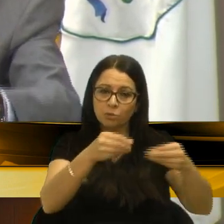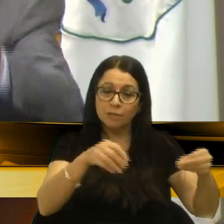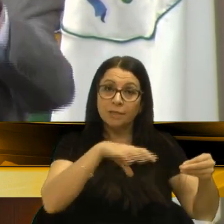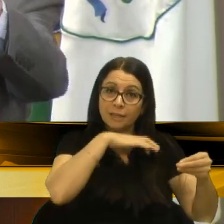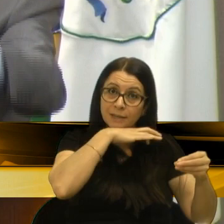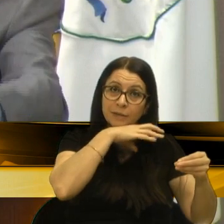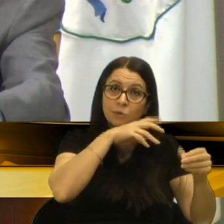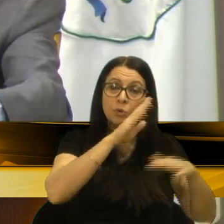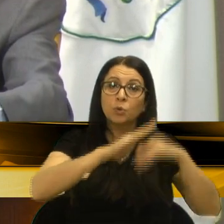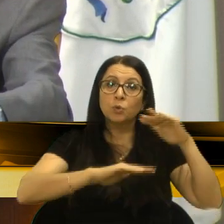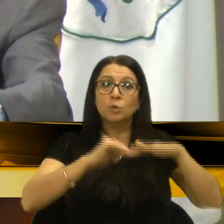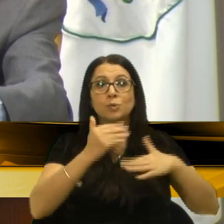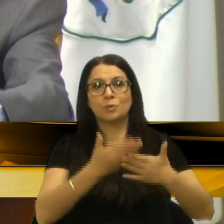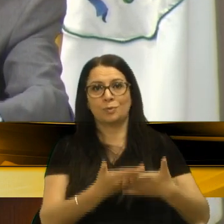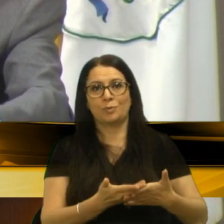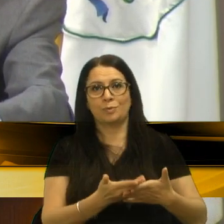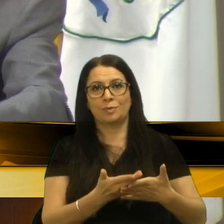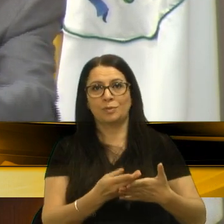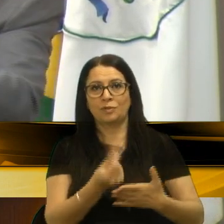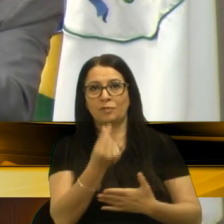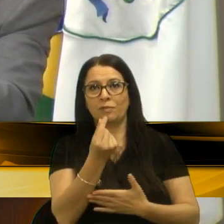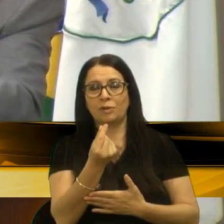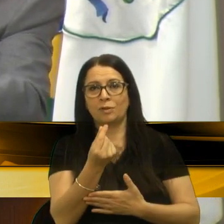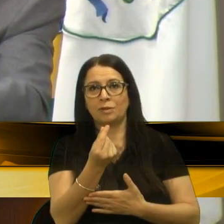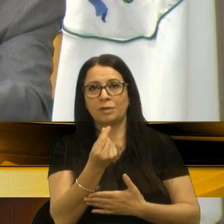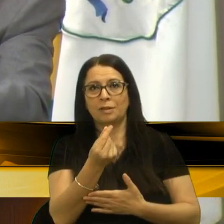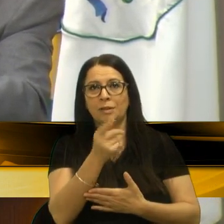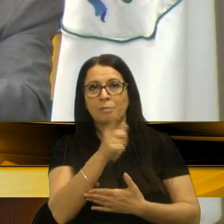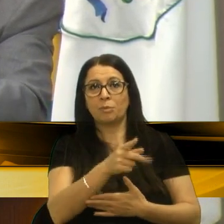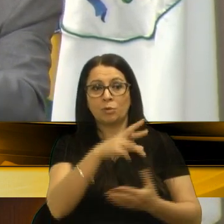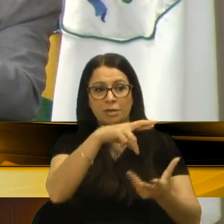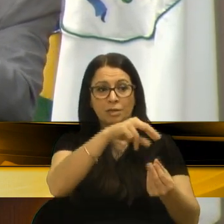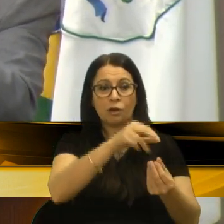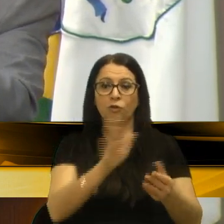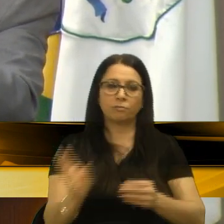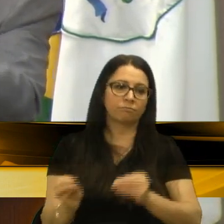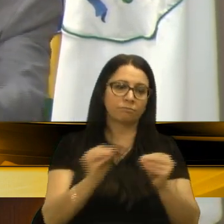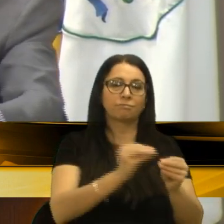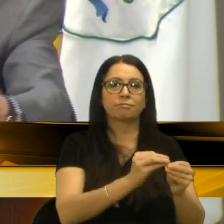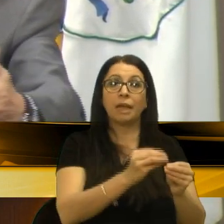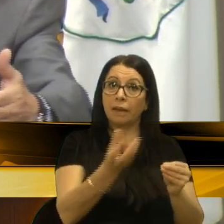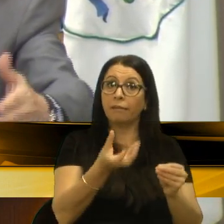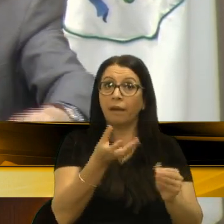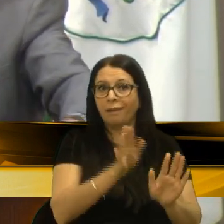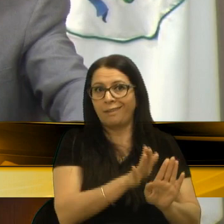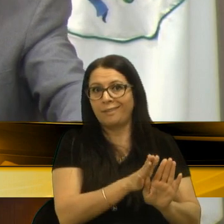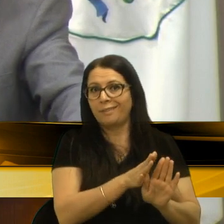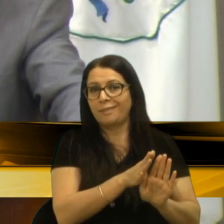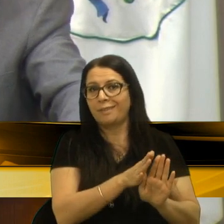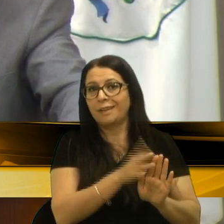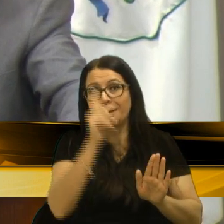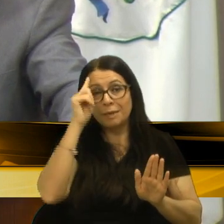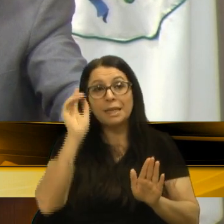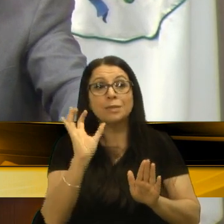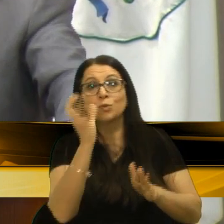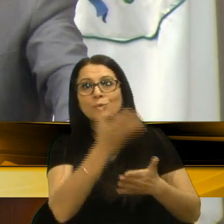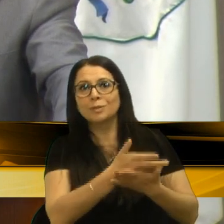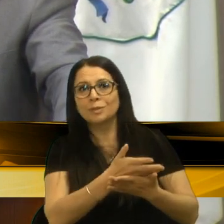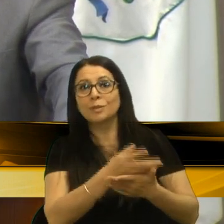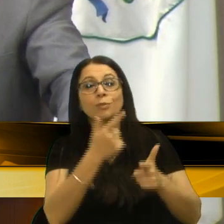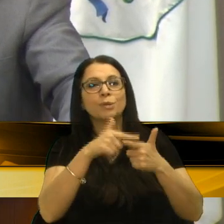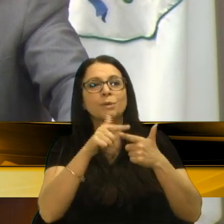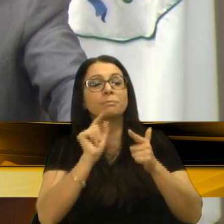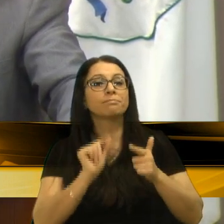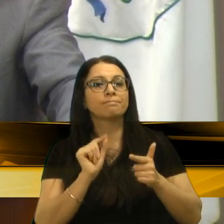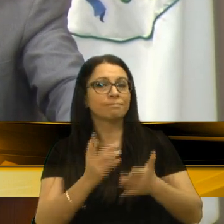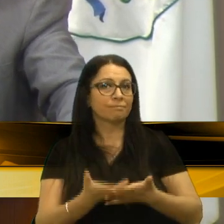e constrói no valor para acomodar os recicladores. E os recicladores querem esta solução. O problema